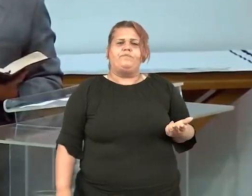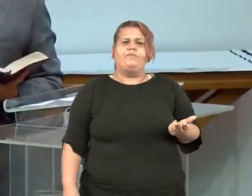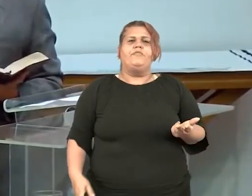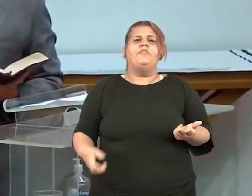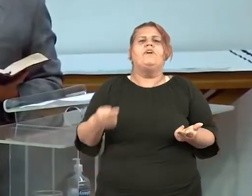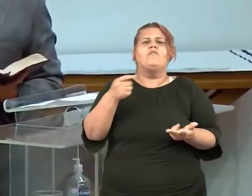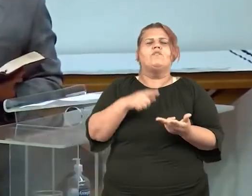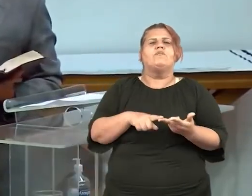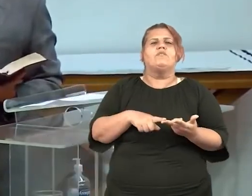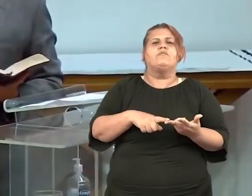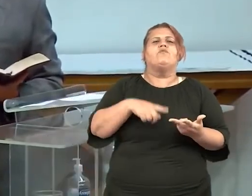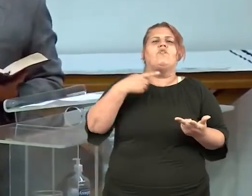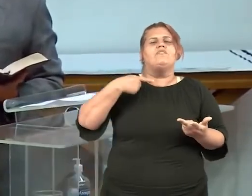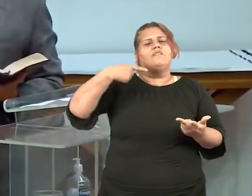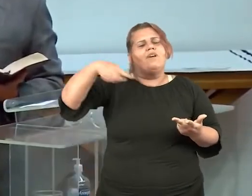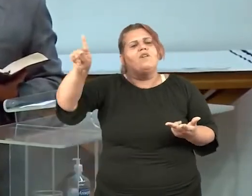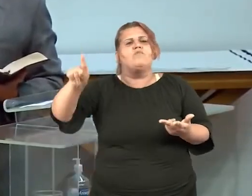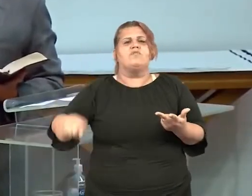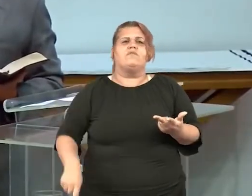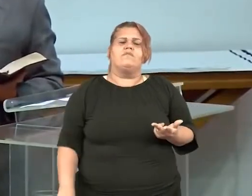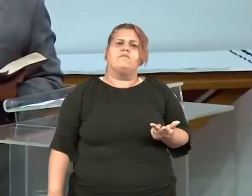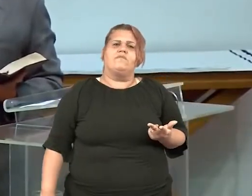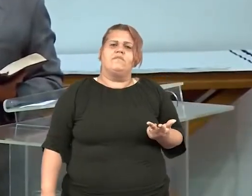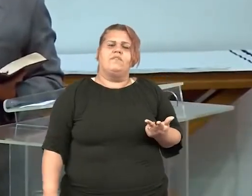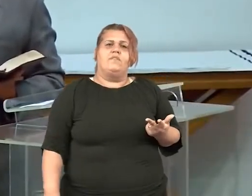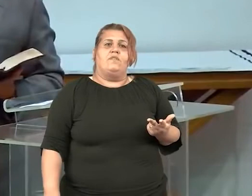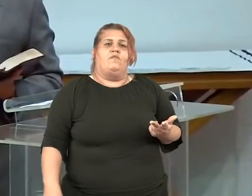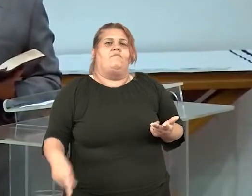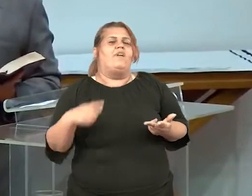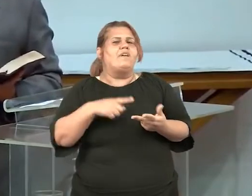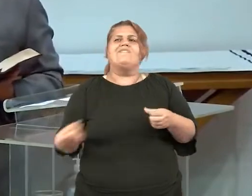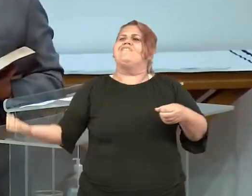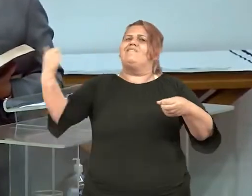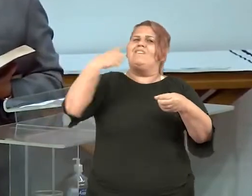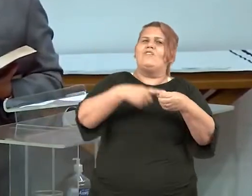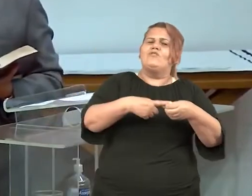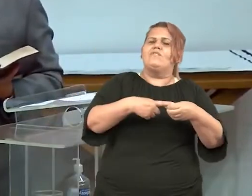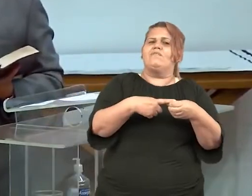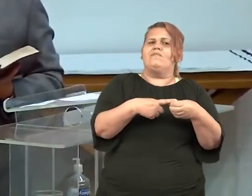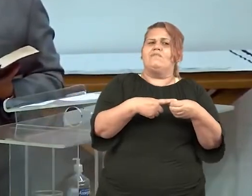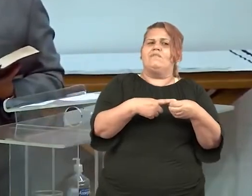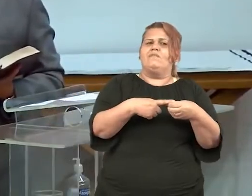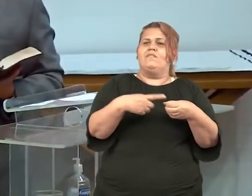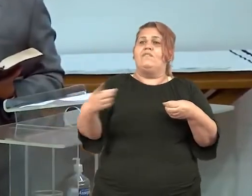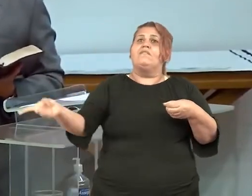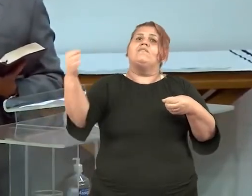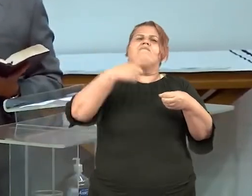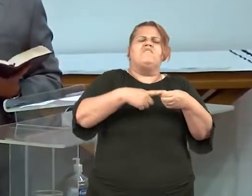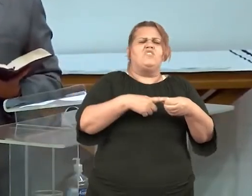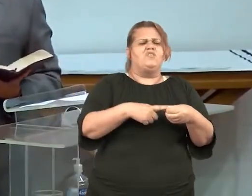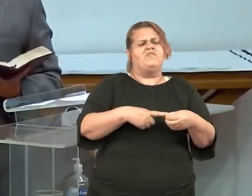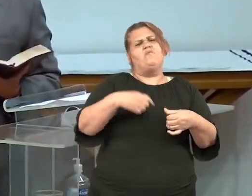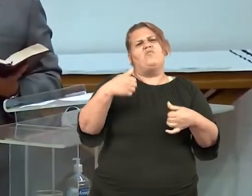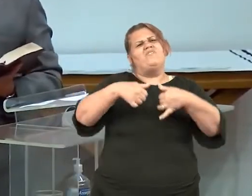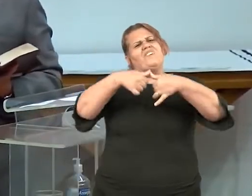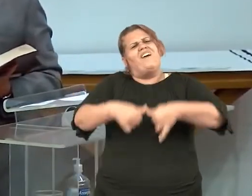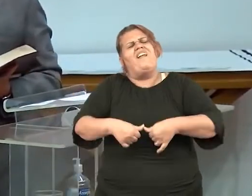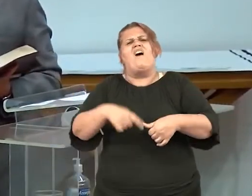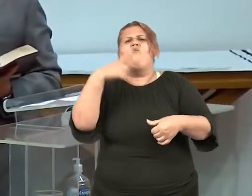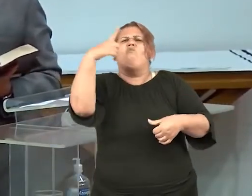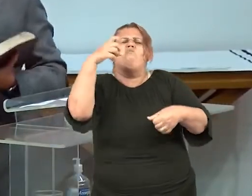É o que o texto diz, nós iremos para a cidade tal. E nós passaremos lá 1